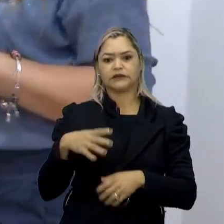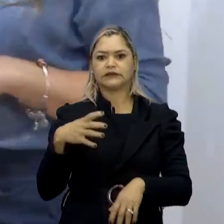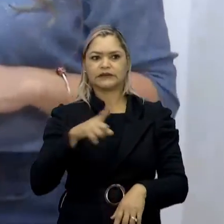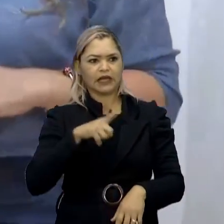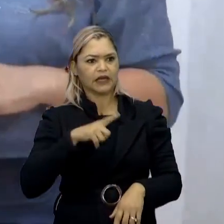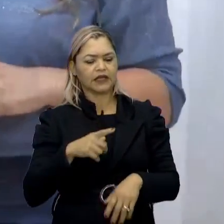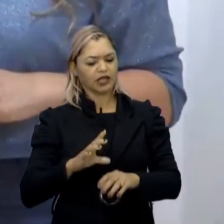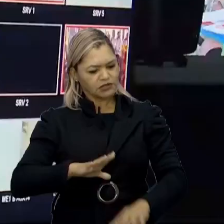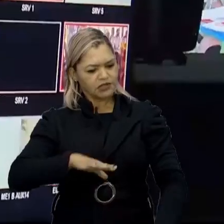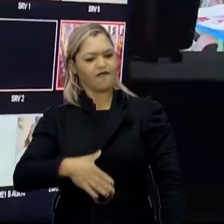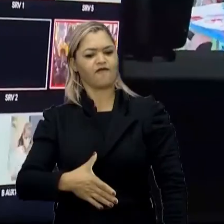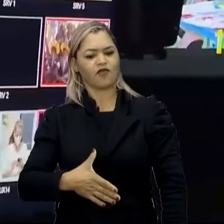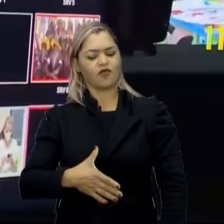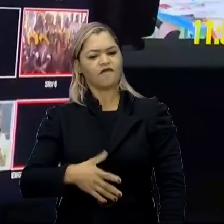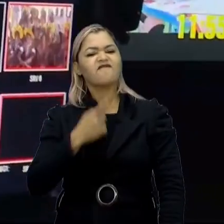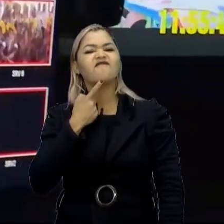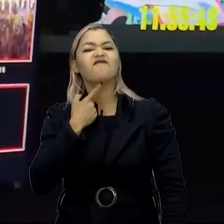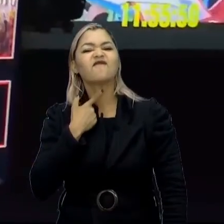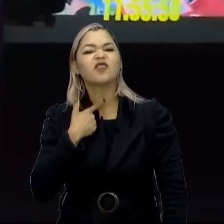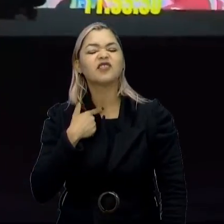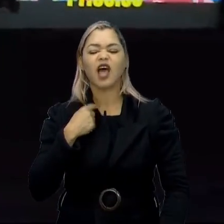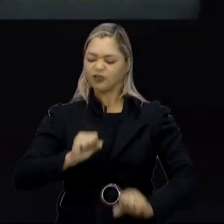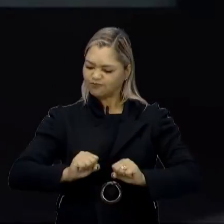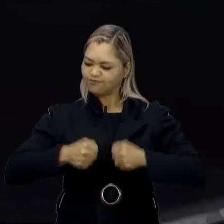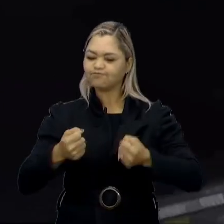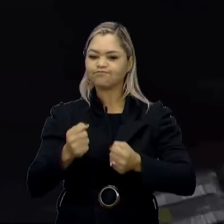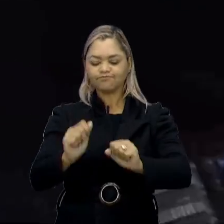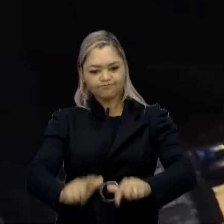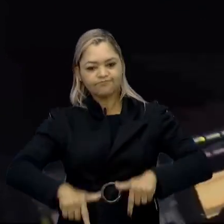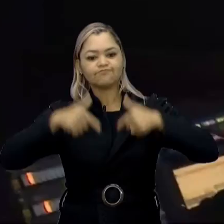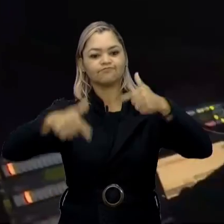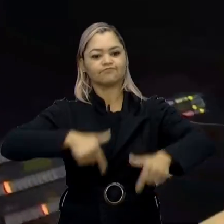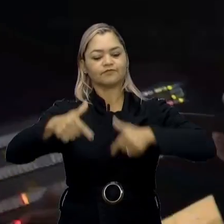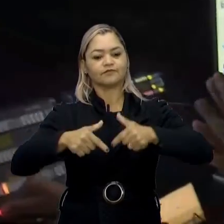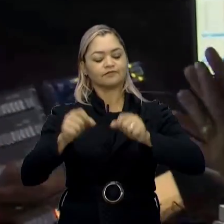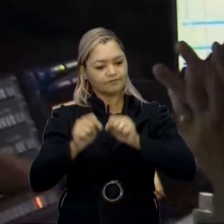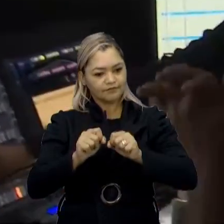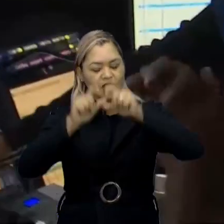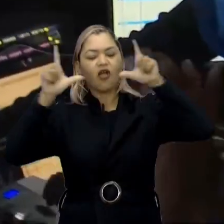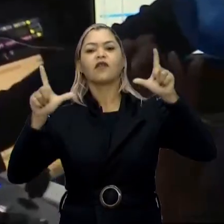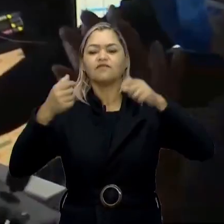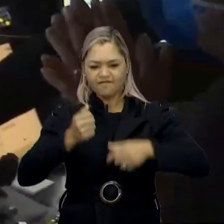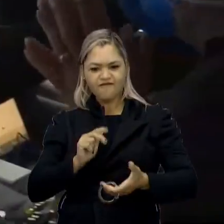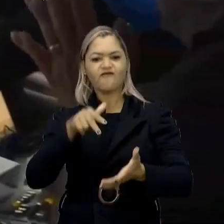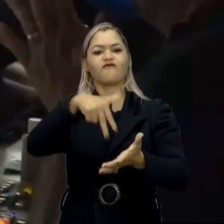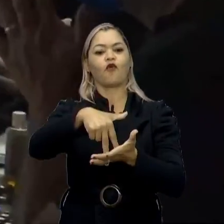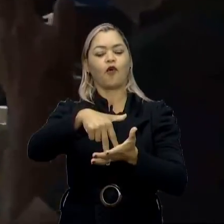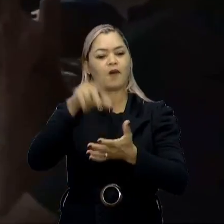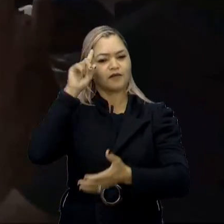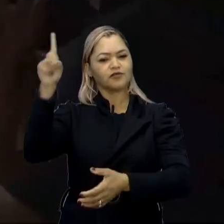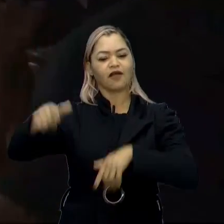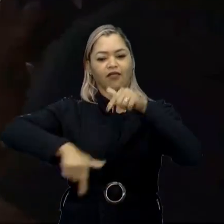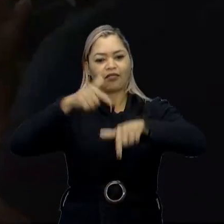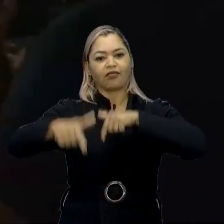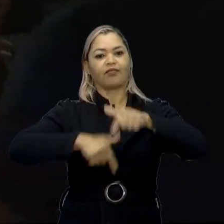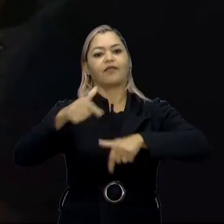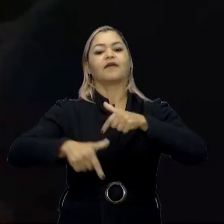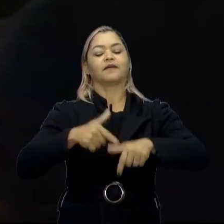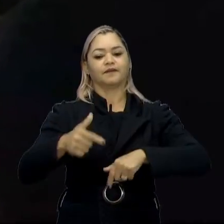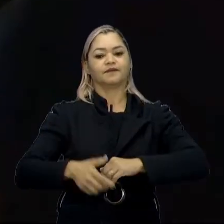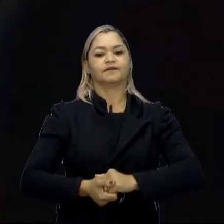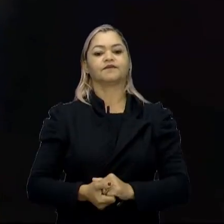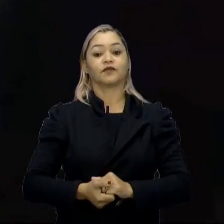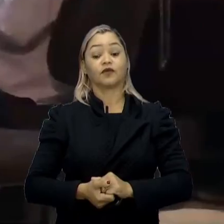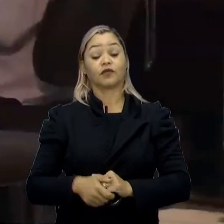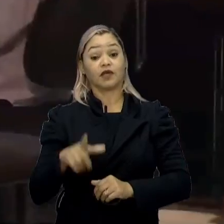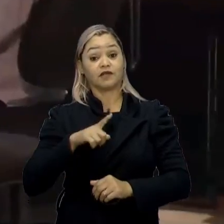ter vontade, vocês têm que ter assim, garra, determinação, falar, cara, eu vou acordar e falar, vou para mais um dia de trabalho feliz da vida. Porque quando a